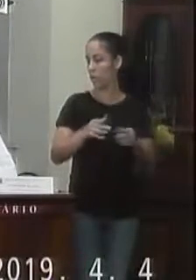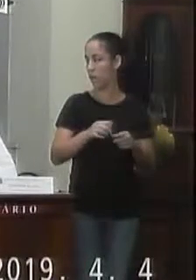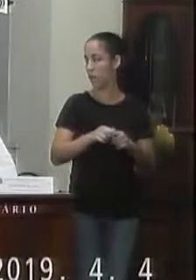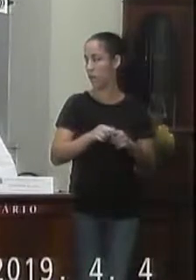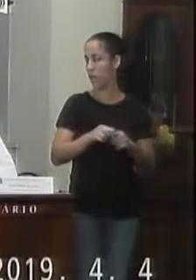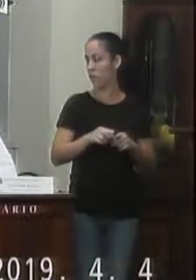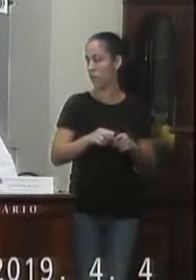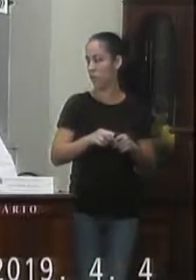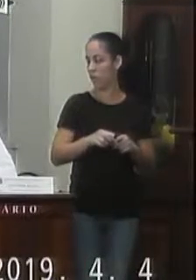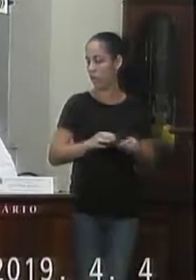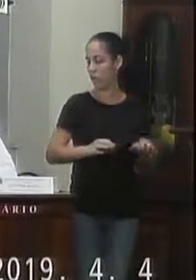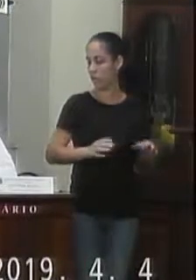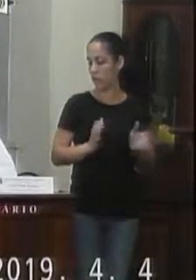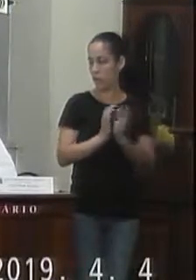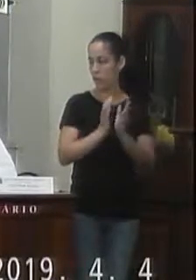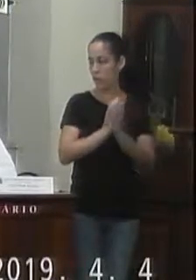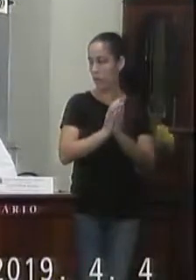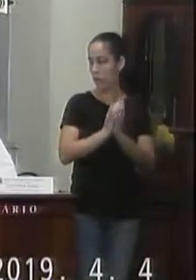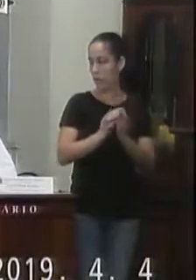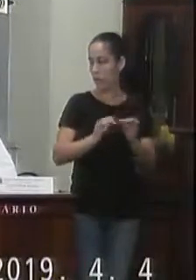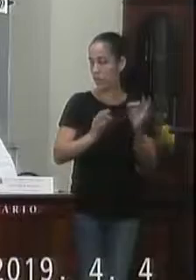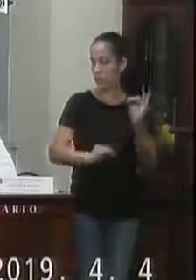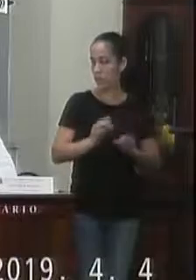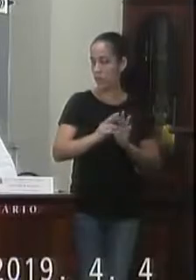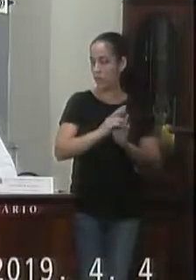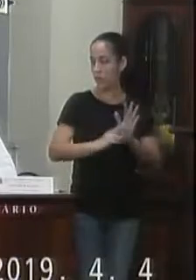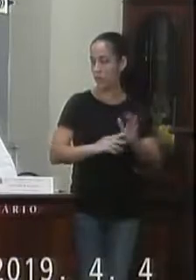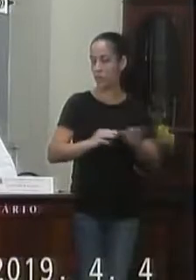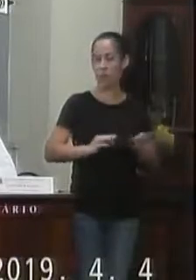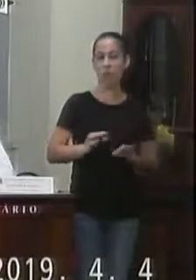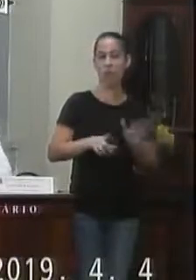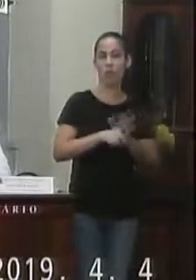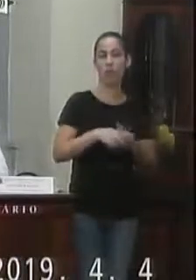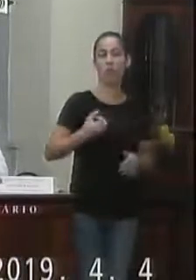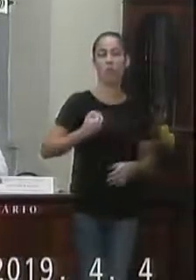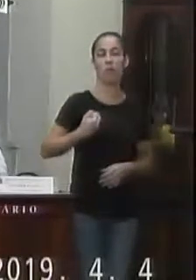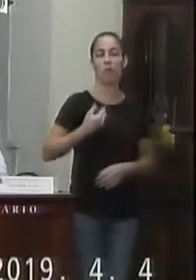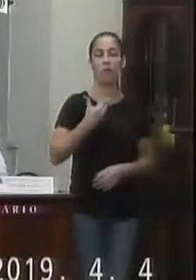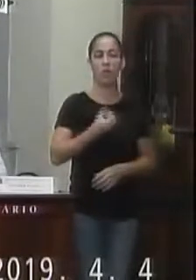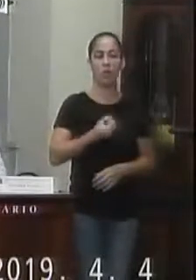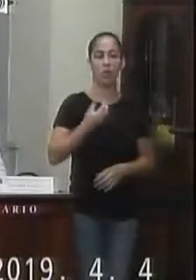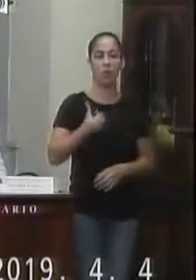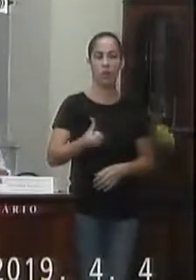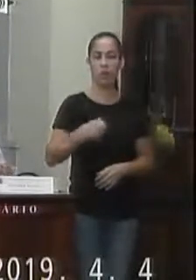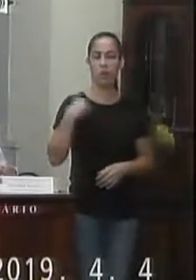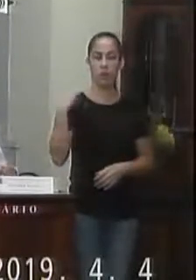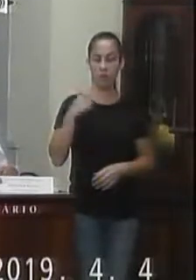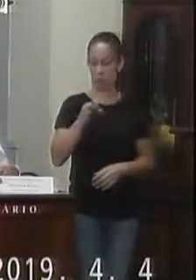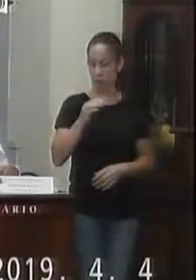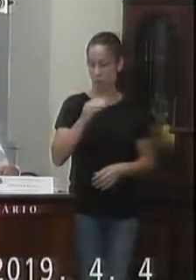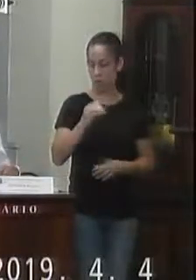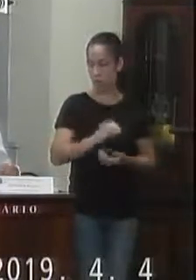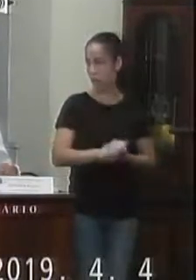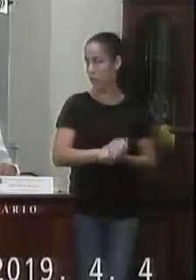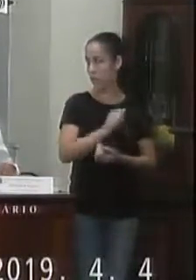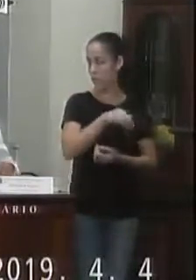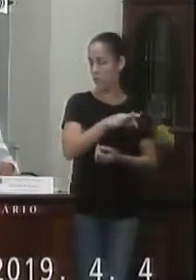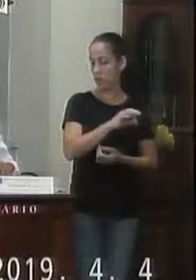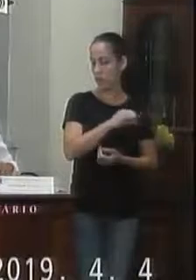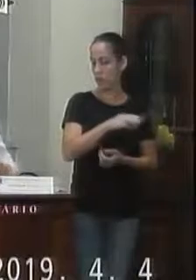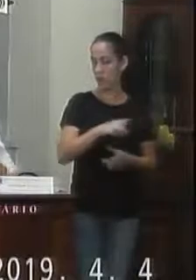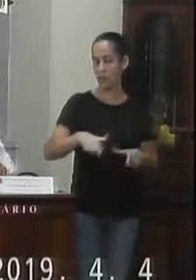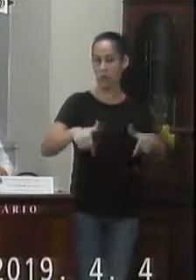Encaminhado para a Comissão de Constituição, Justiça e Redação. Projeto de resolução 06, do vereador Fábio Antônio. Ele